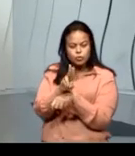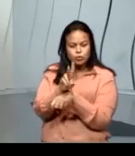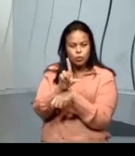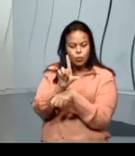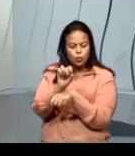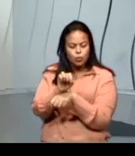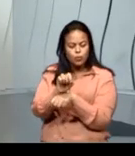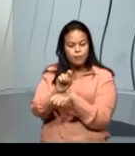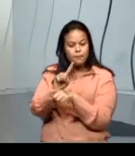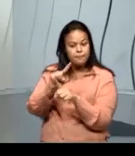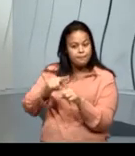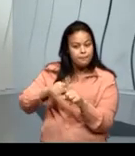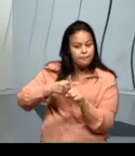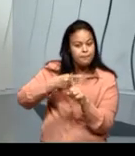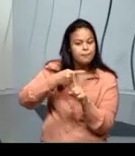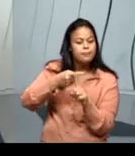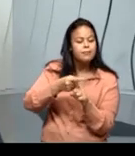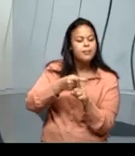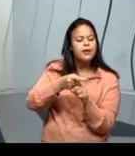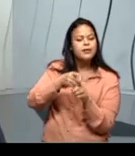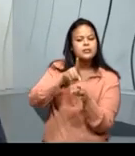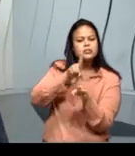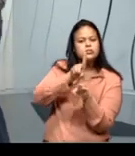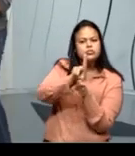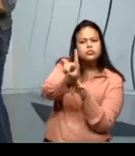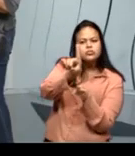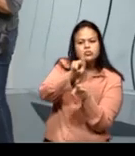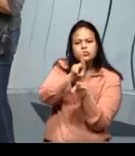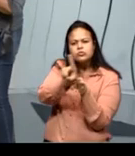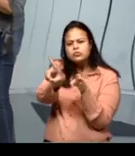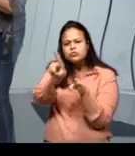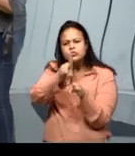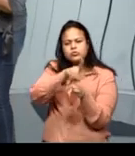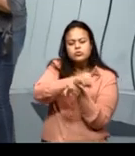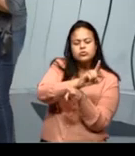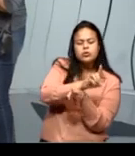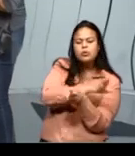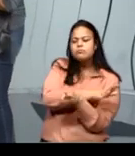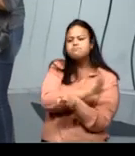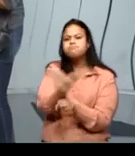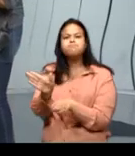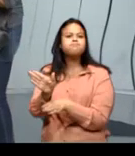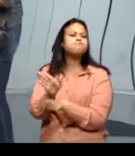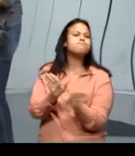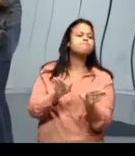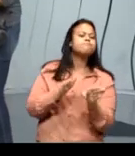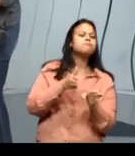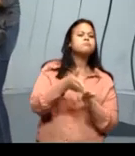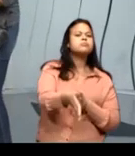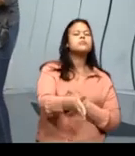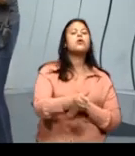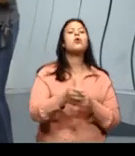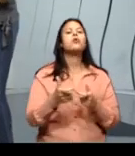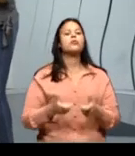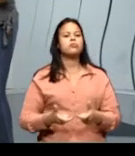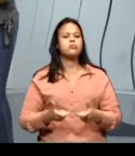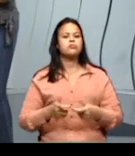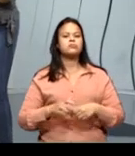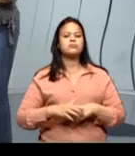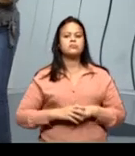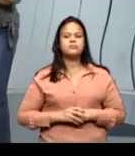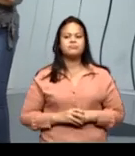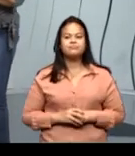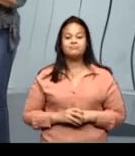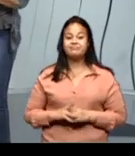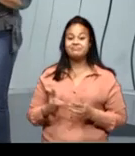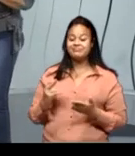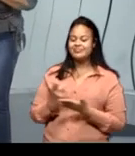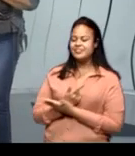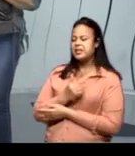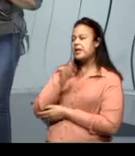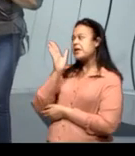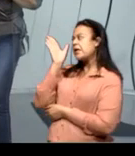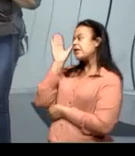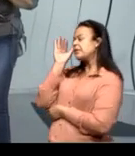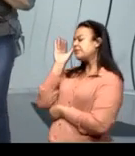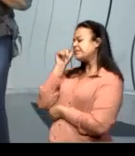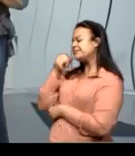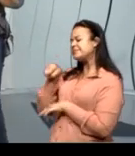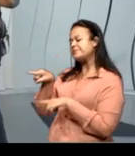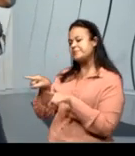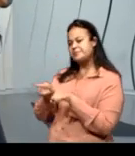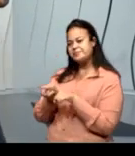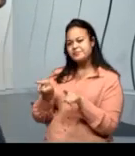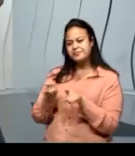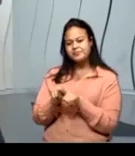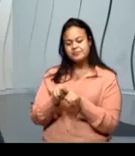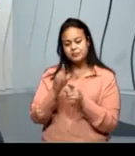da direção e do sentido. Bom, aí acontece uma coisa interessante.